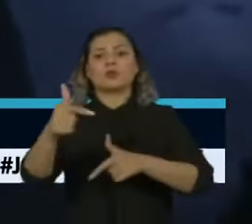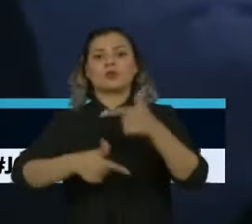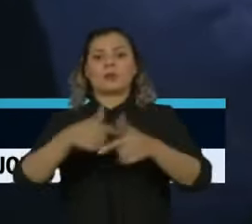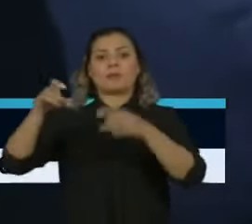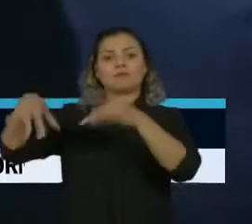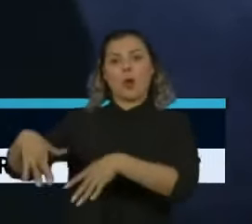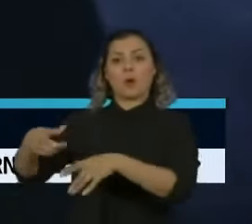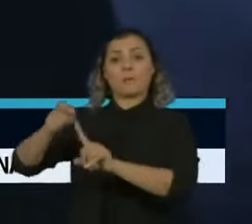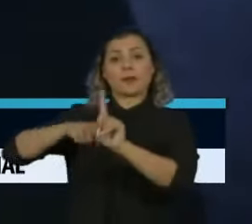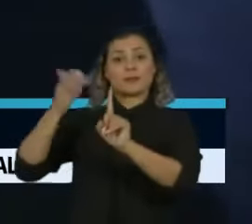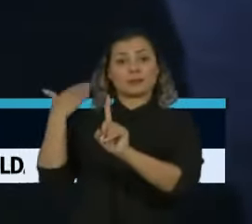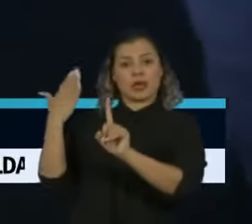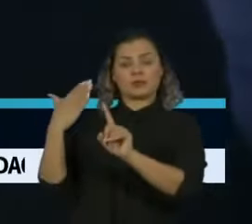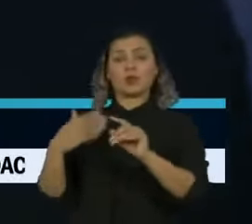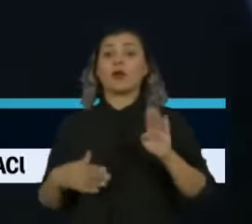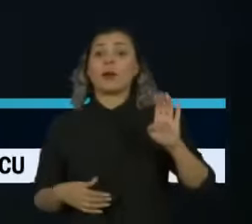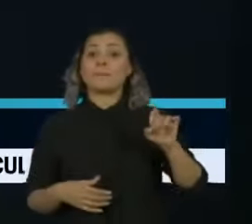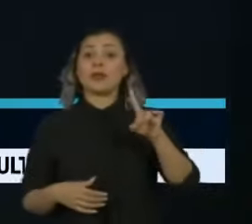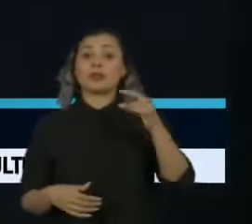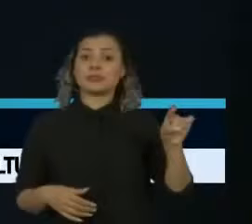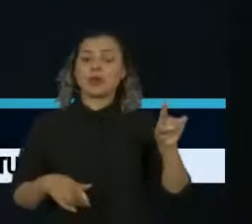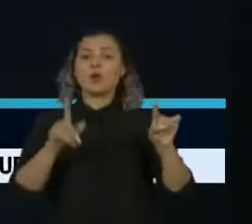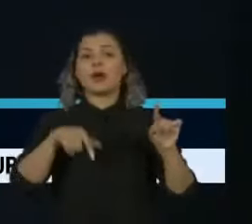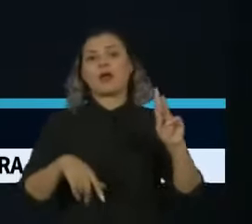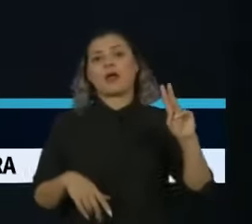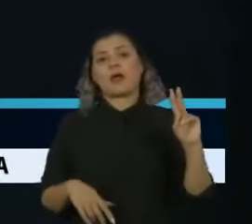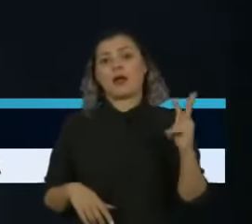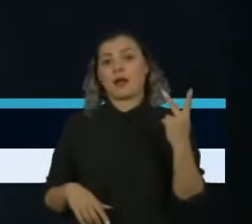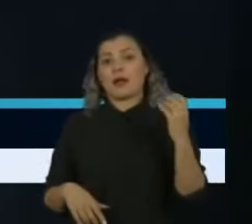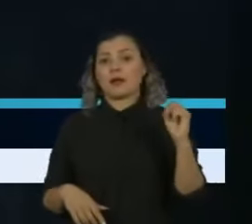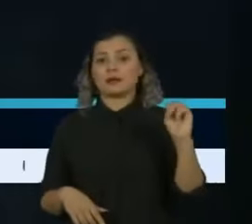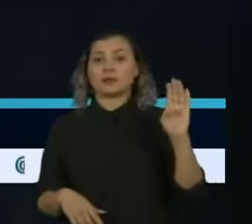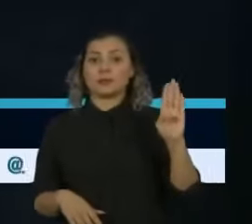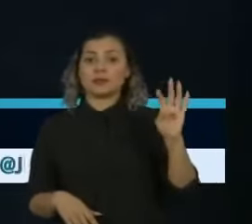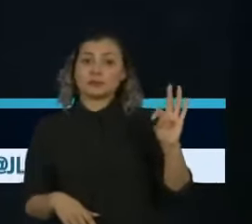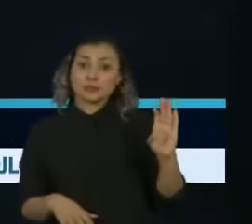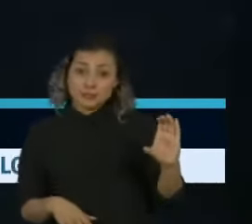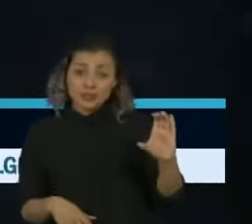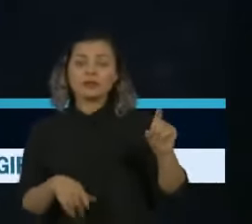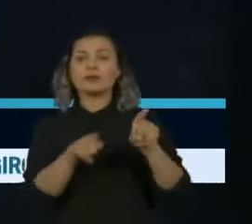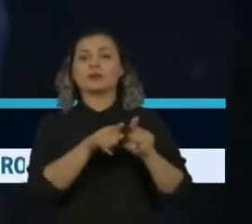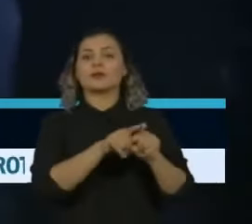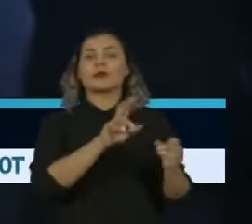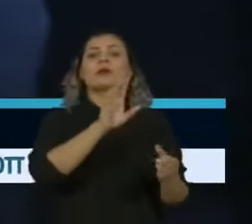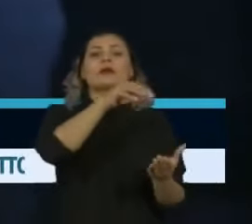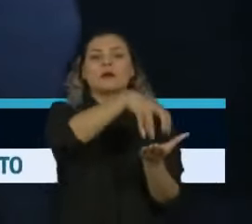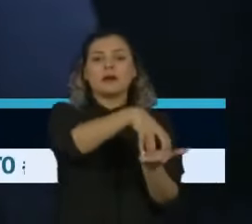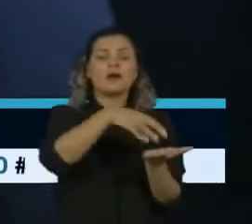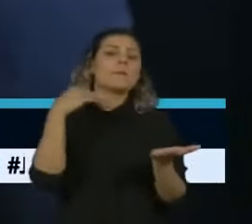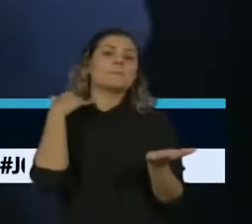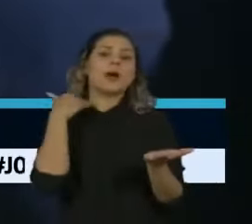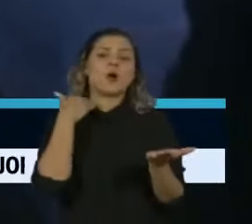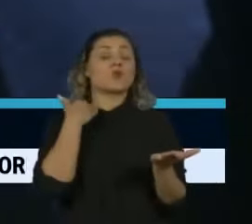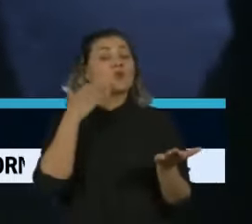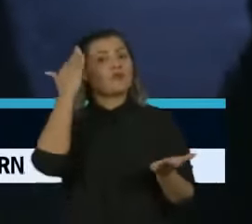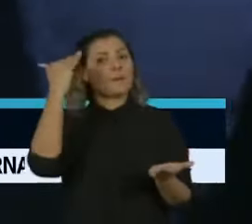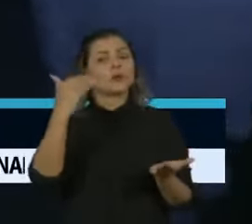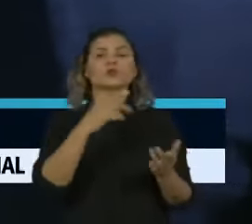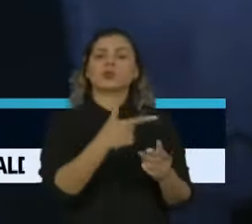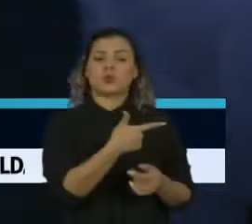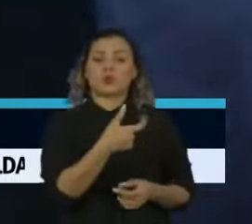mês passado. Brandão era chefe do HSBC Global Market para as Américas, em Nova York, banco em que ele atuava